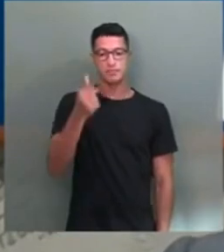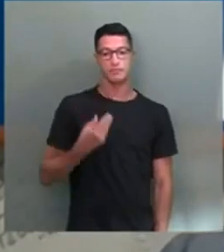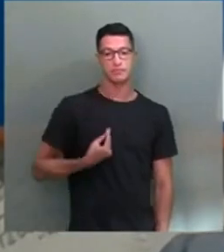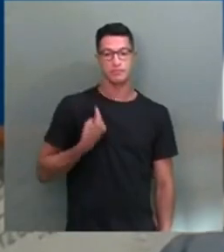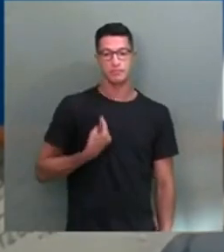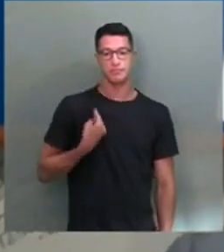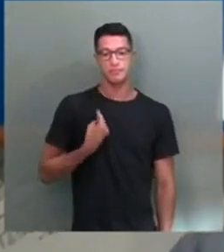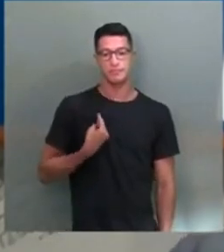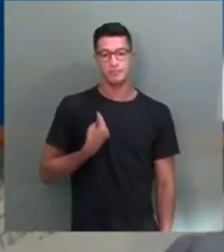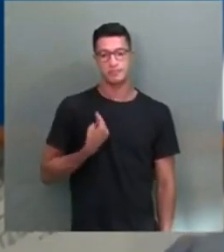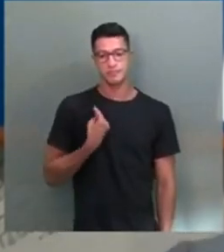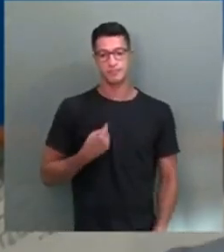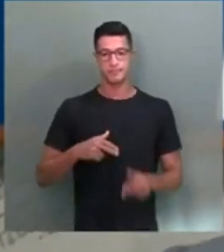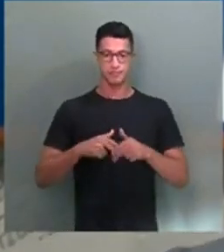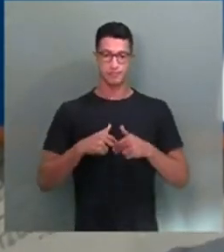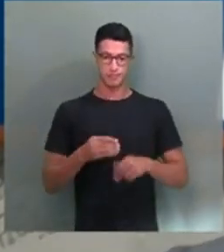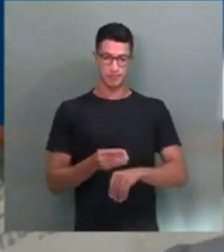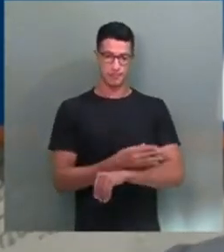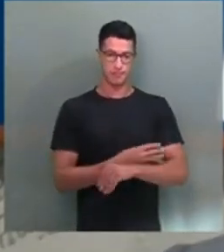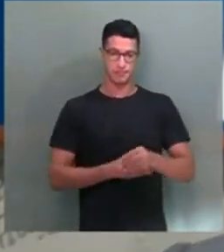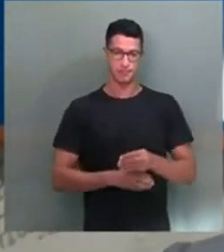presentes pela emoção,